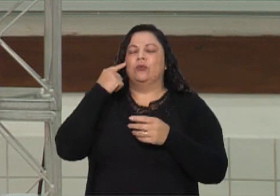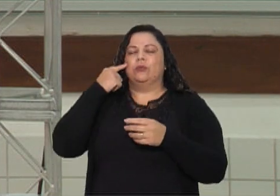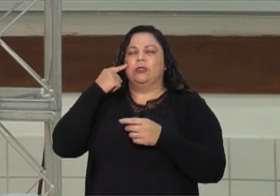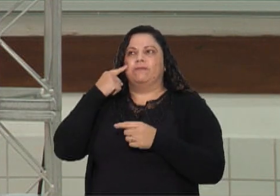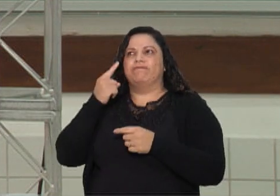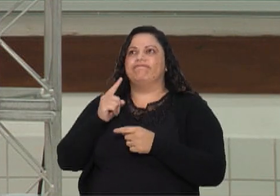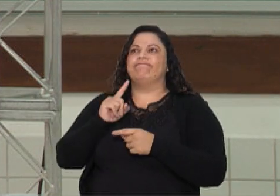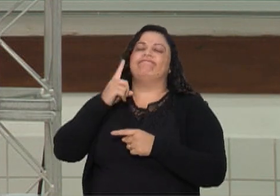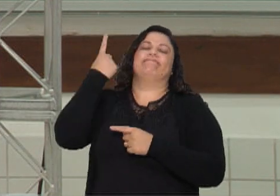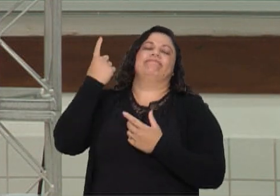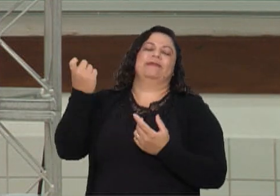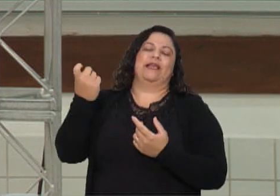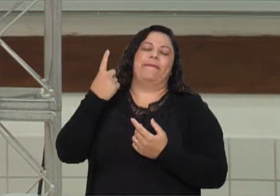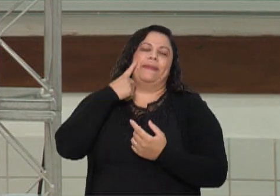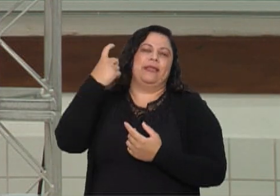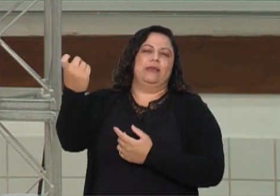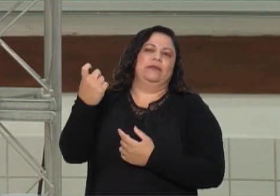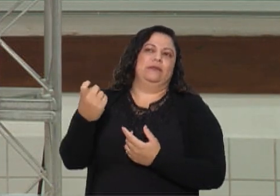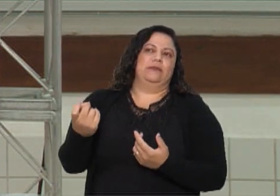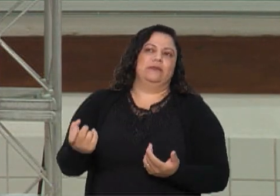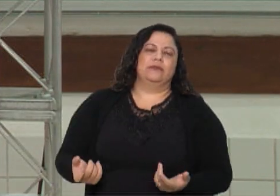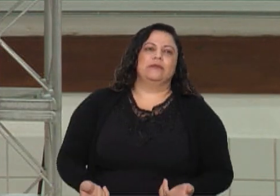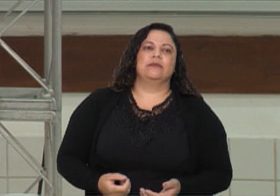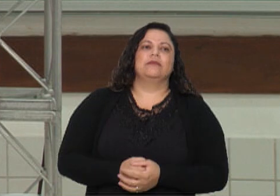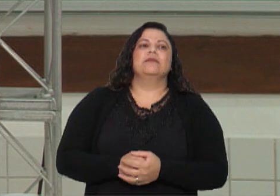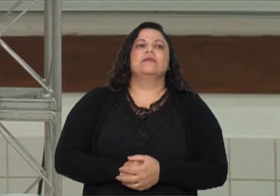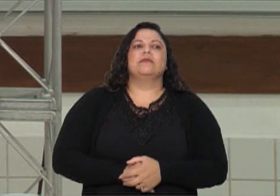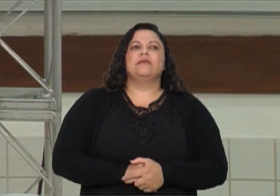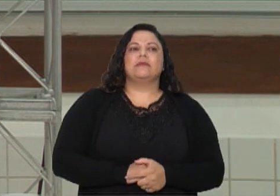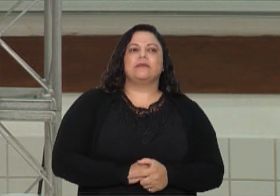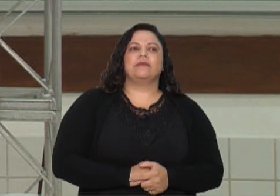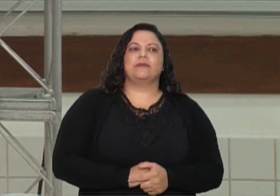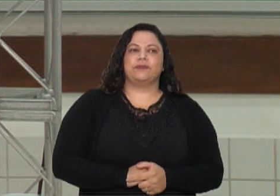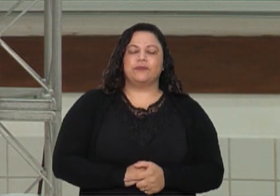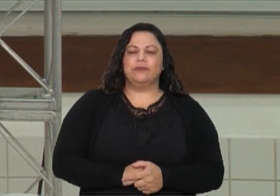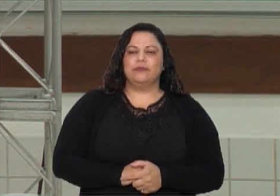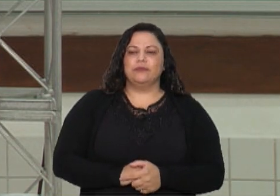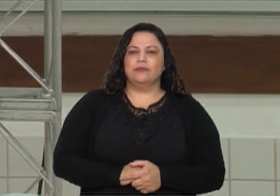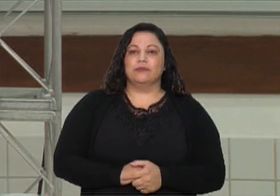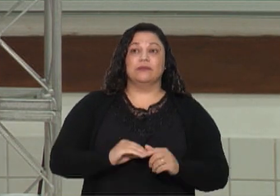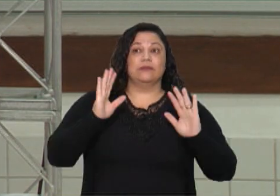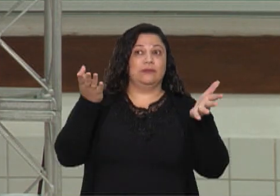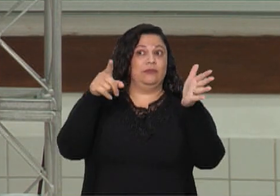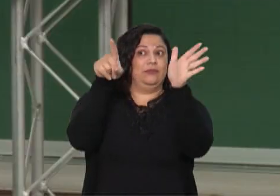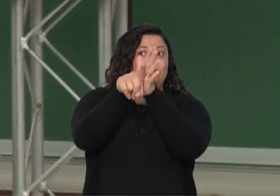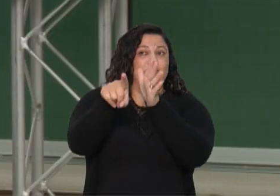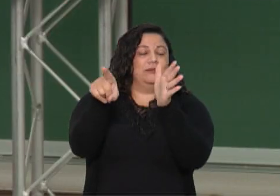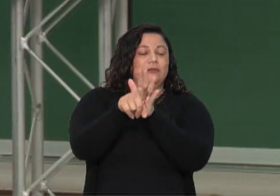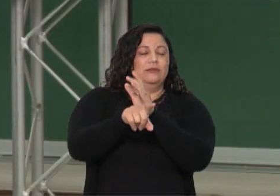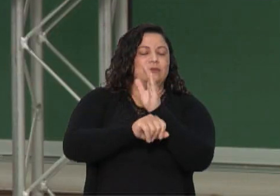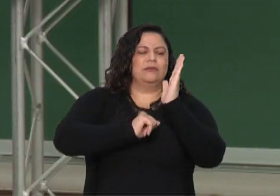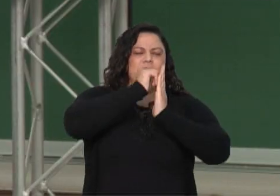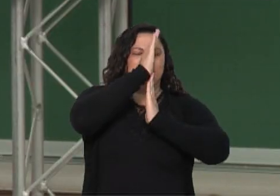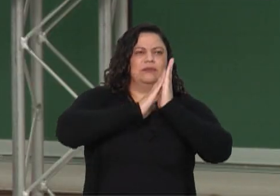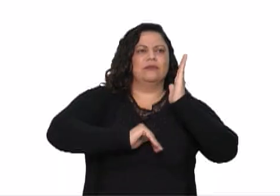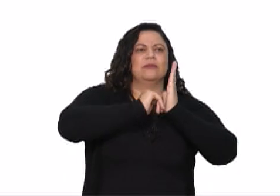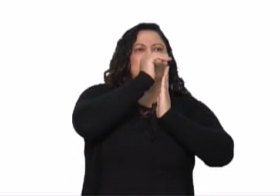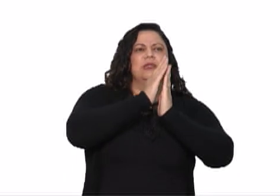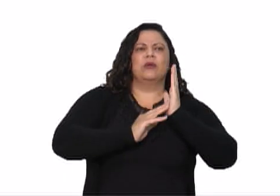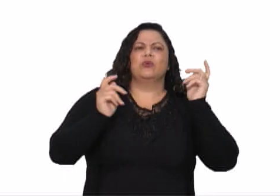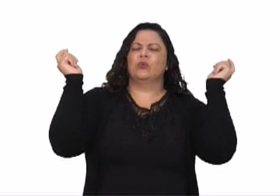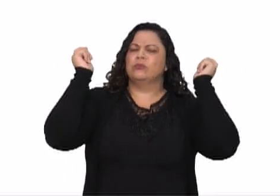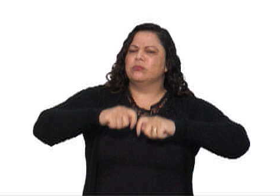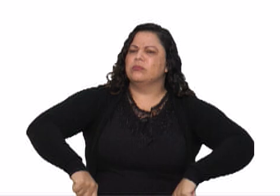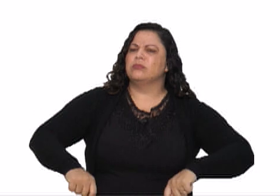por exemplo, os retirantes, certo? Olha só, vamos em frente aqui, ó, com um teste. Sobre a pintura mural,